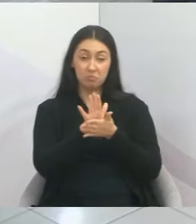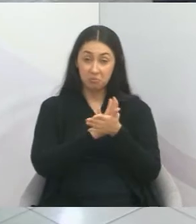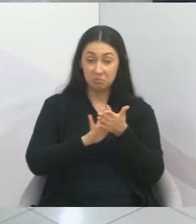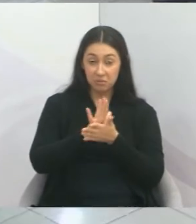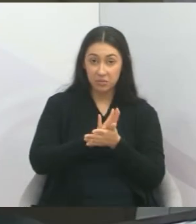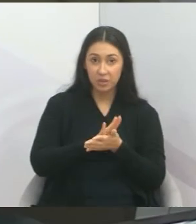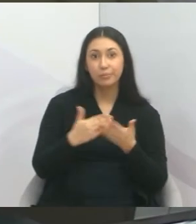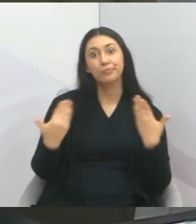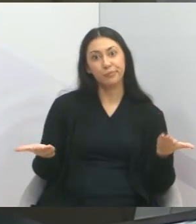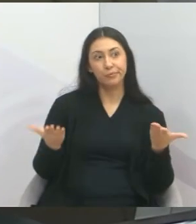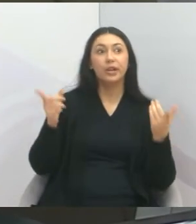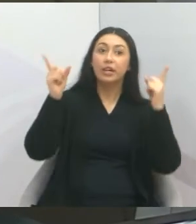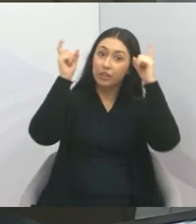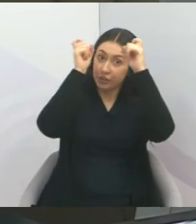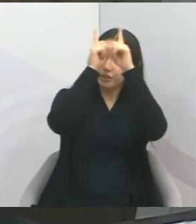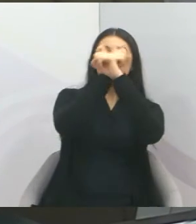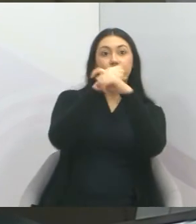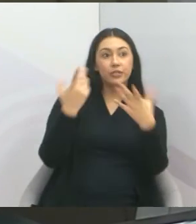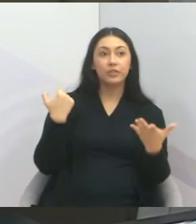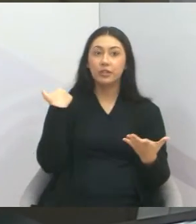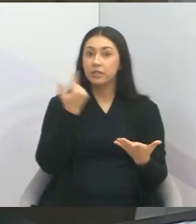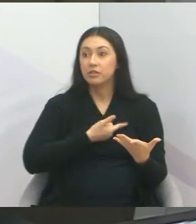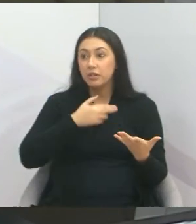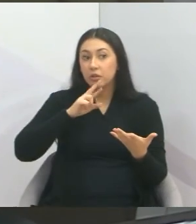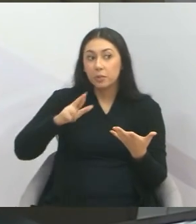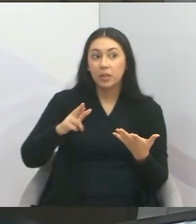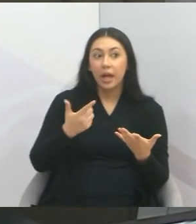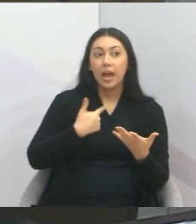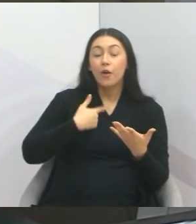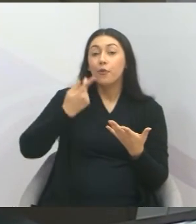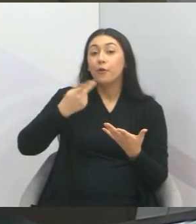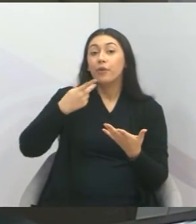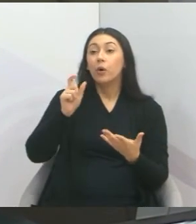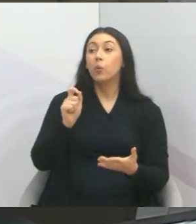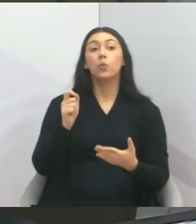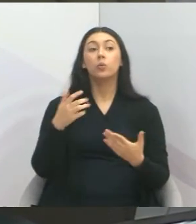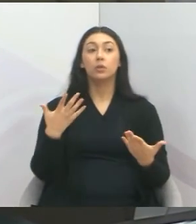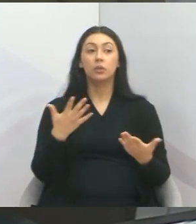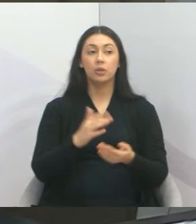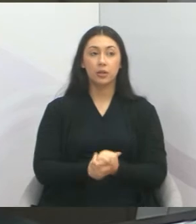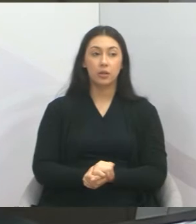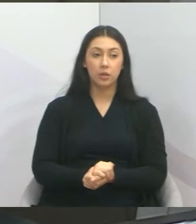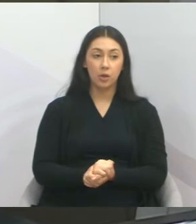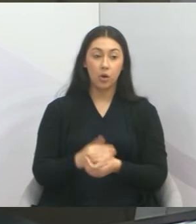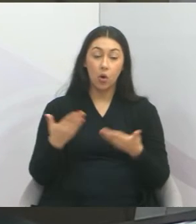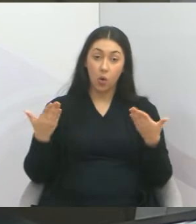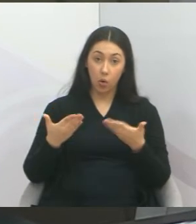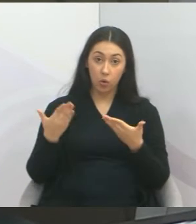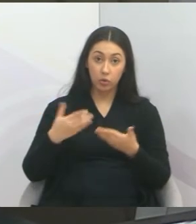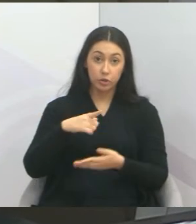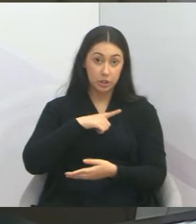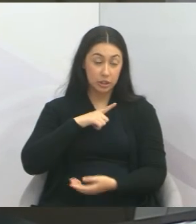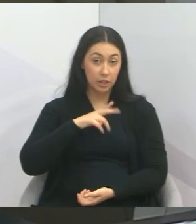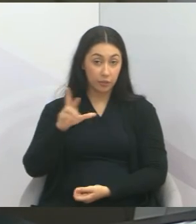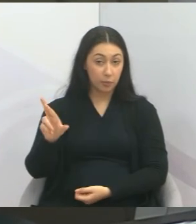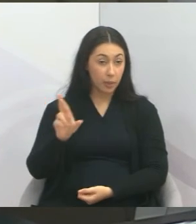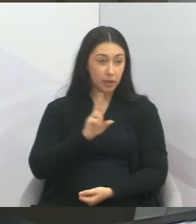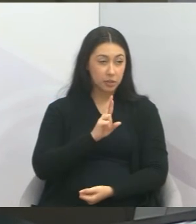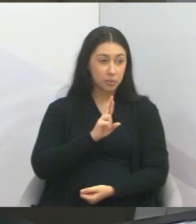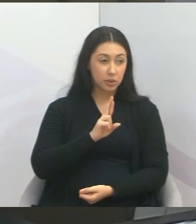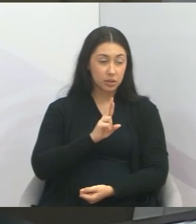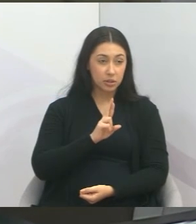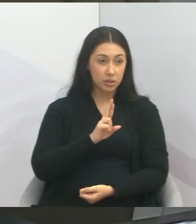aí fica difícil de você dar a resposta para o munícipe o que que eu vou falar para o munícipe hoje a gente teve uma resposta